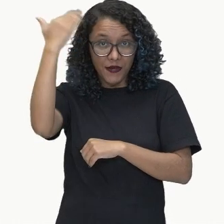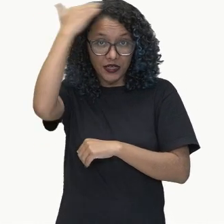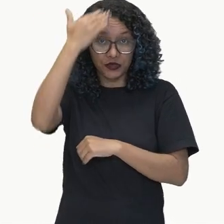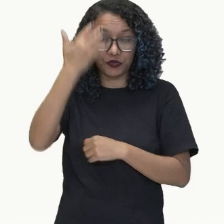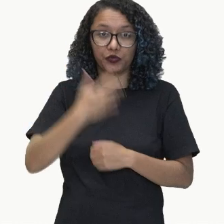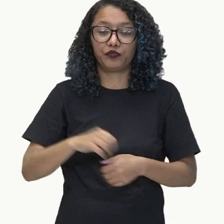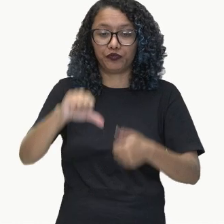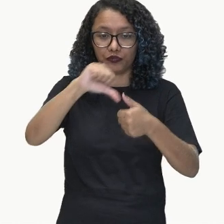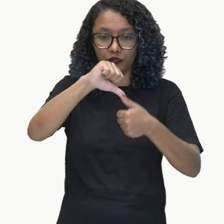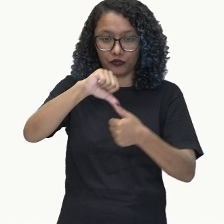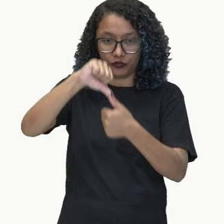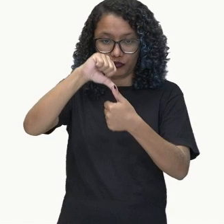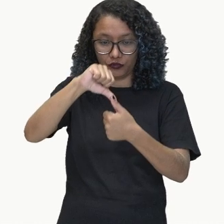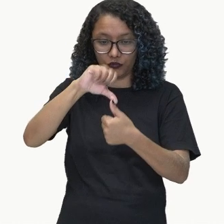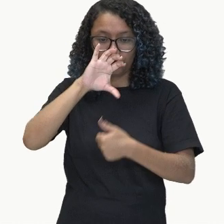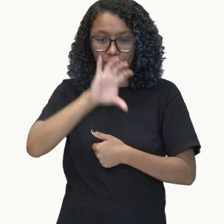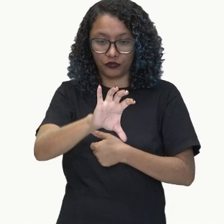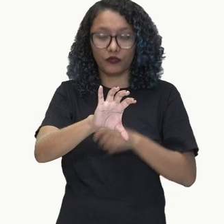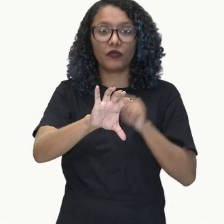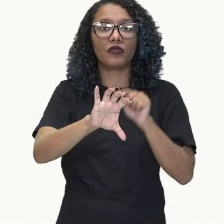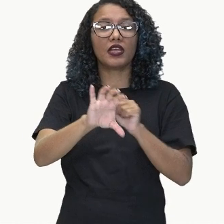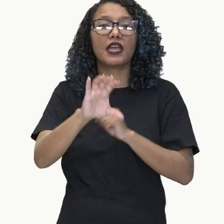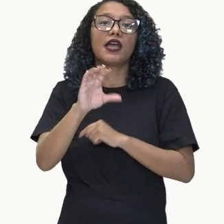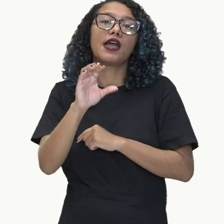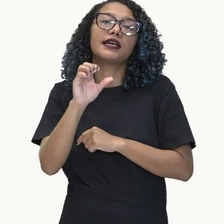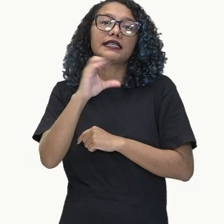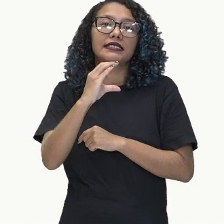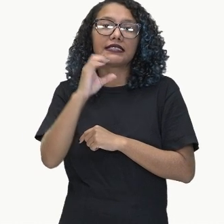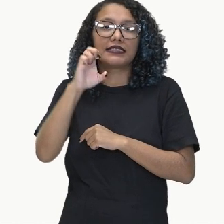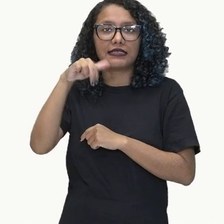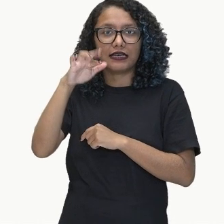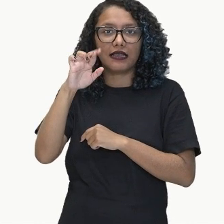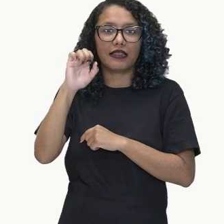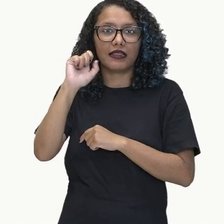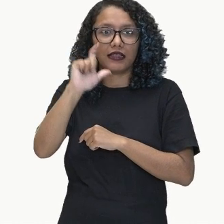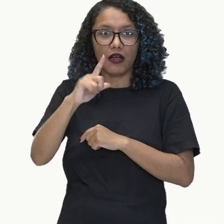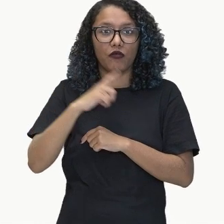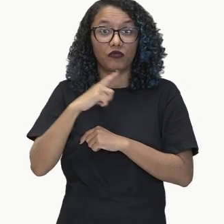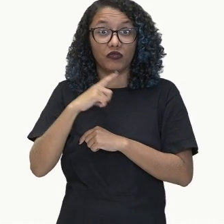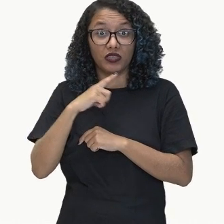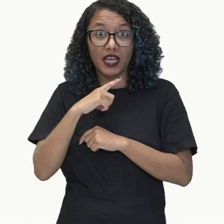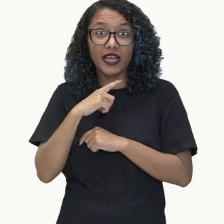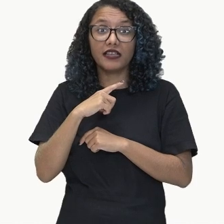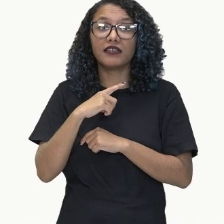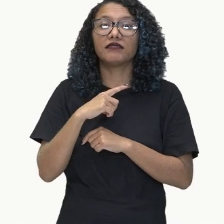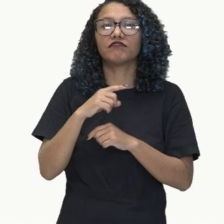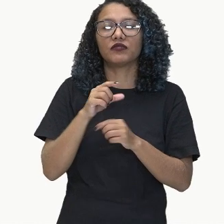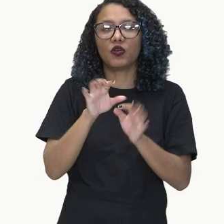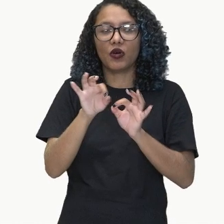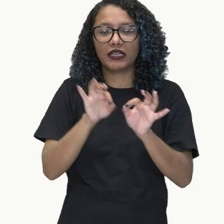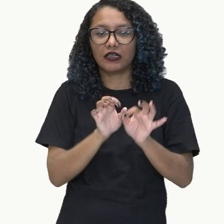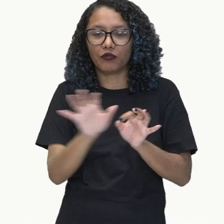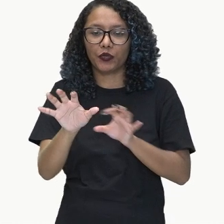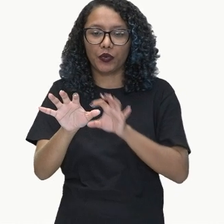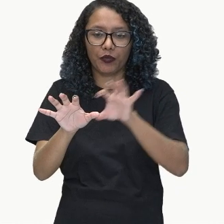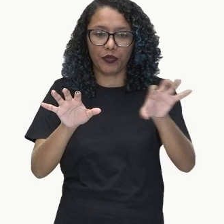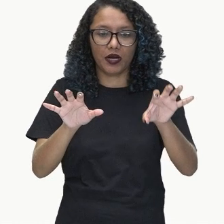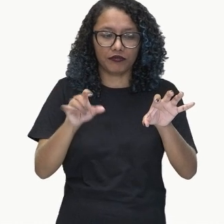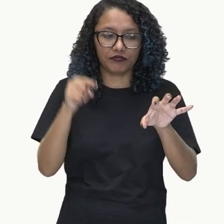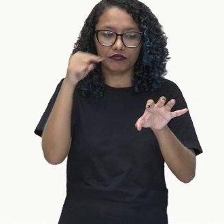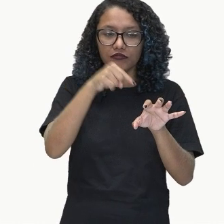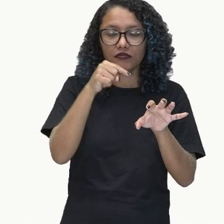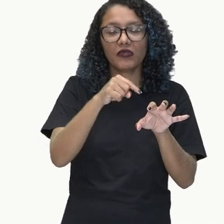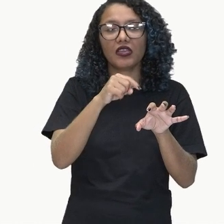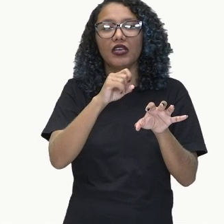América Central. A América Central ela vai ser subdividida em 2 porções, que é a porção continental e a porção insular,